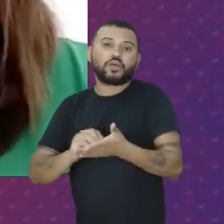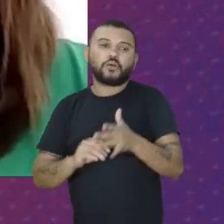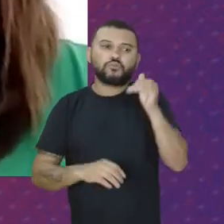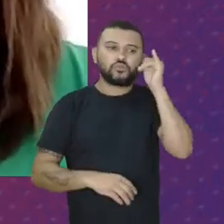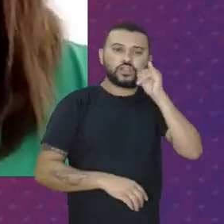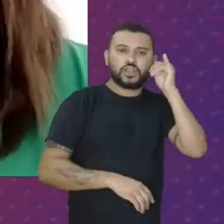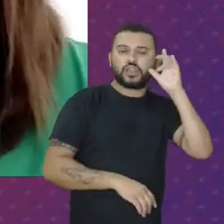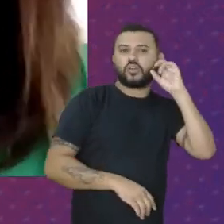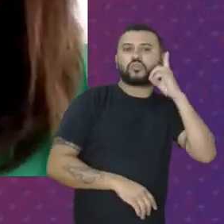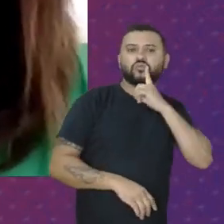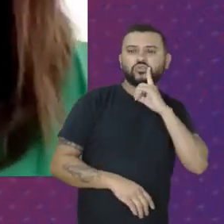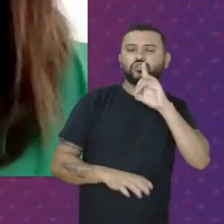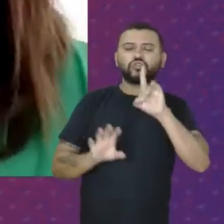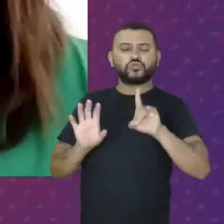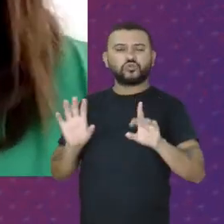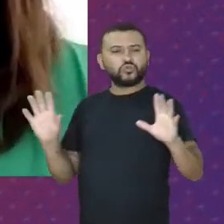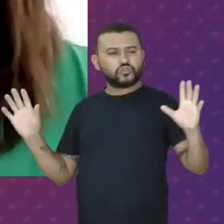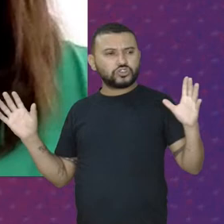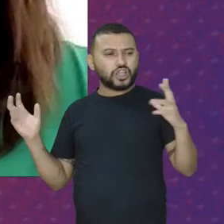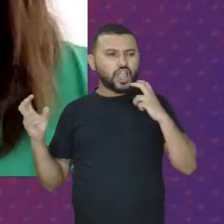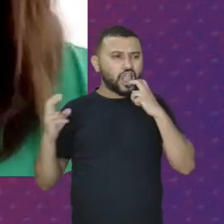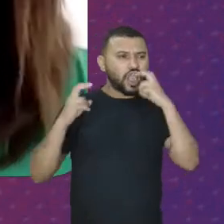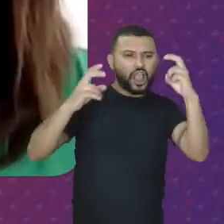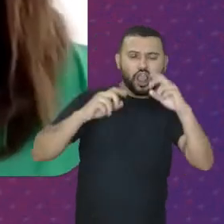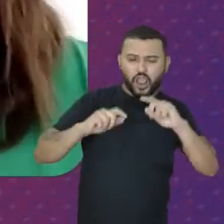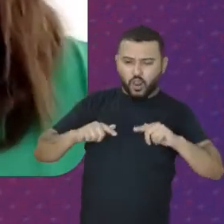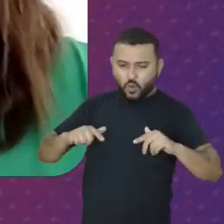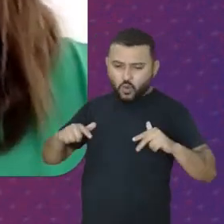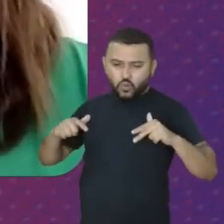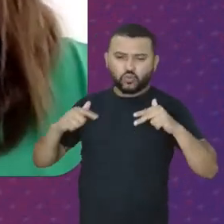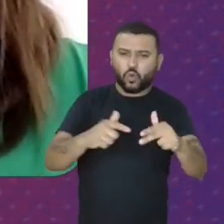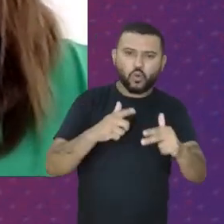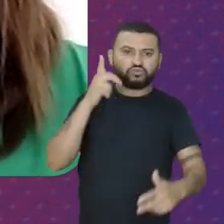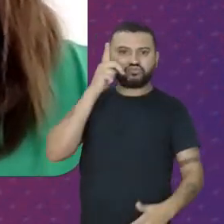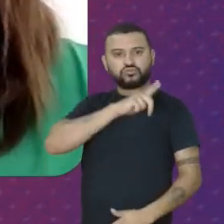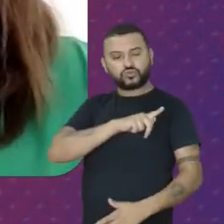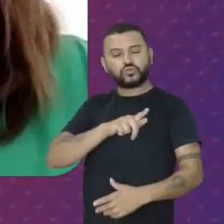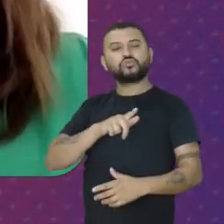que puxaram a luta que redundou